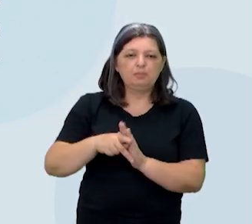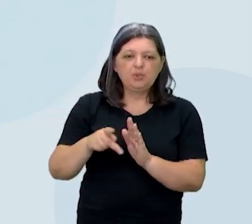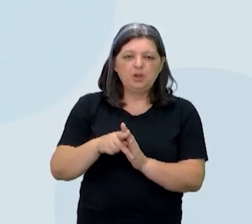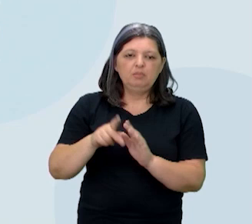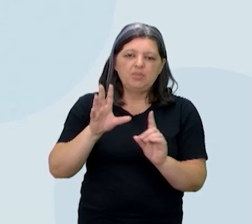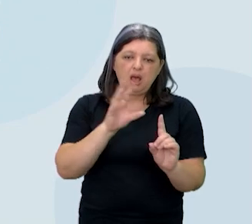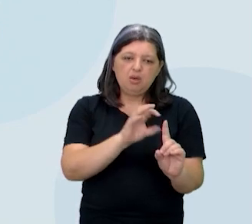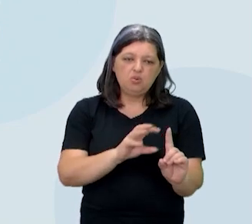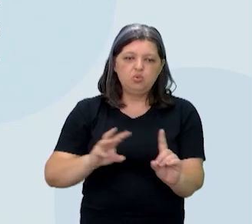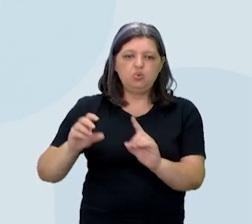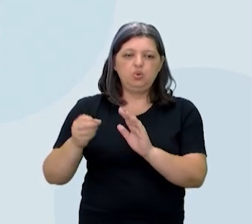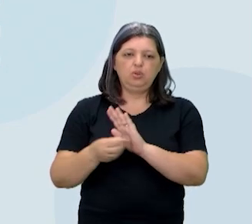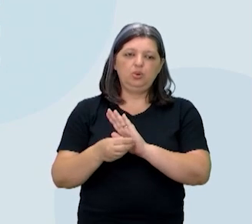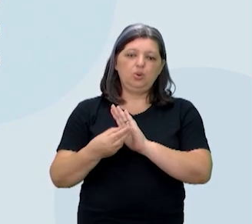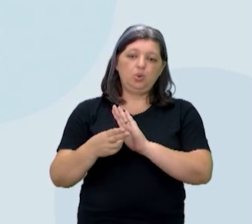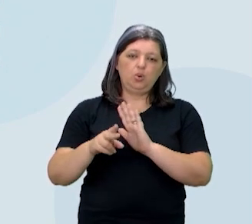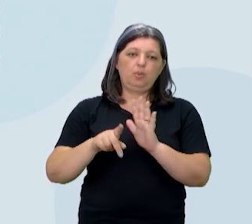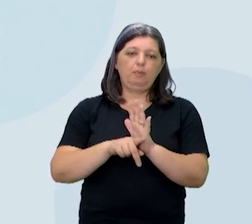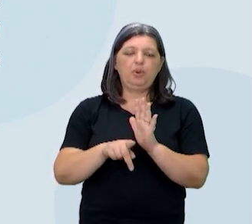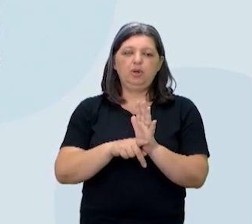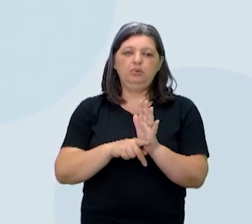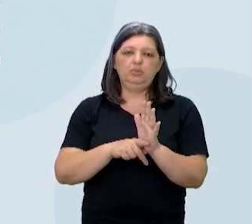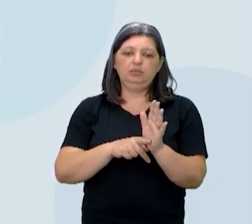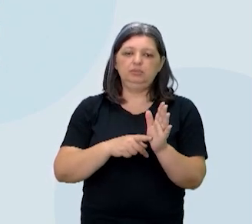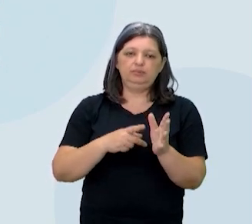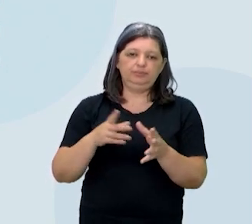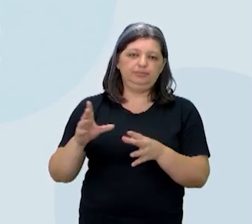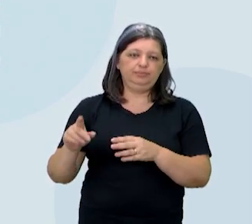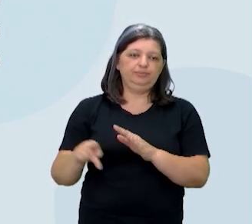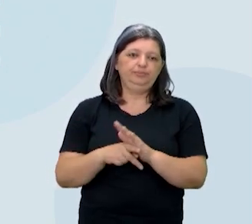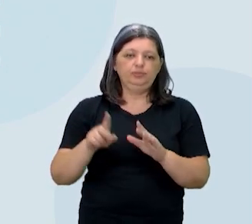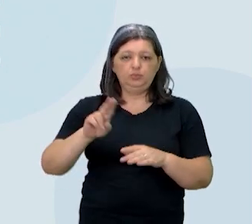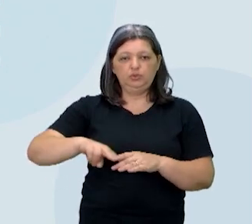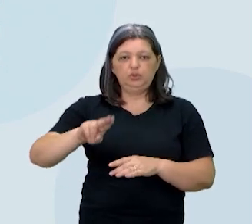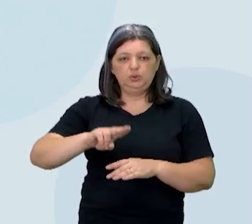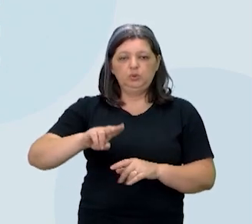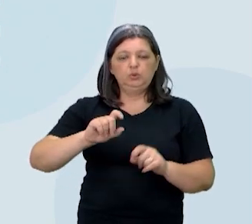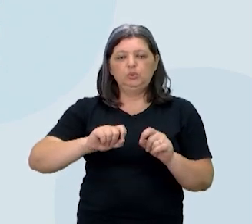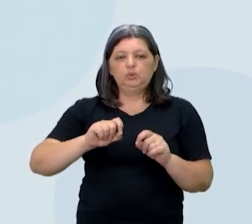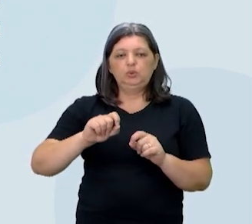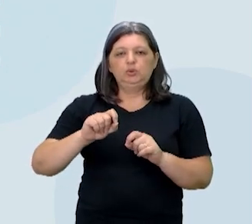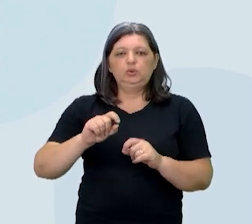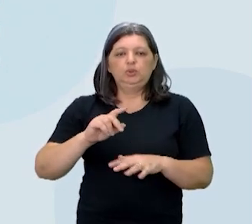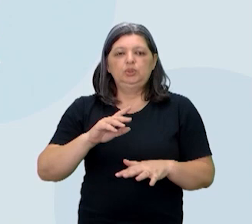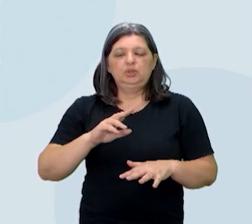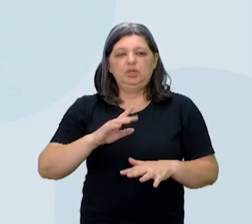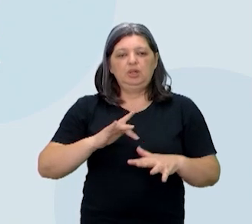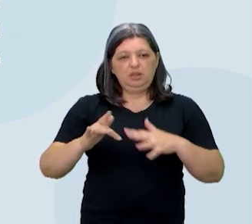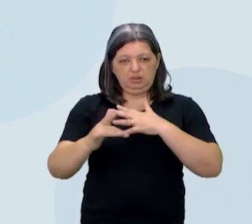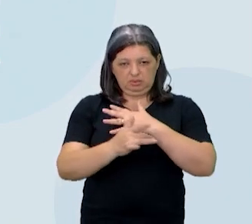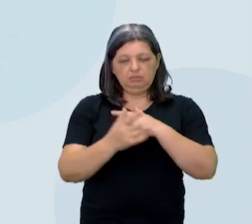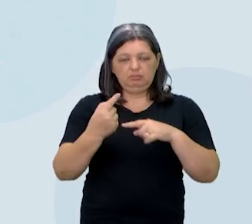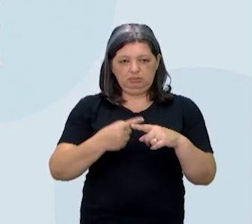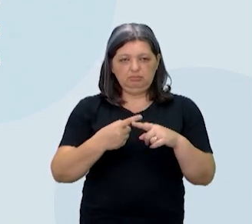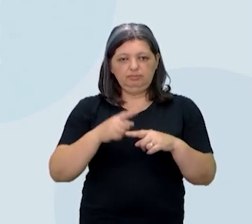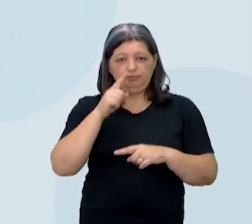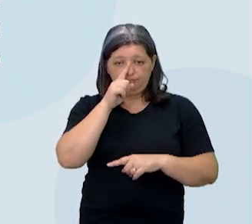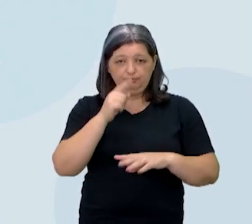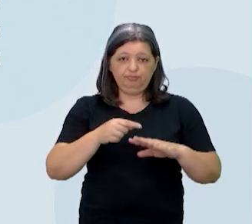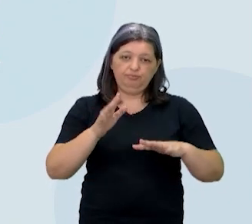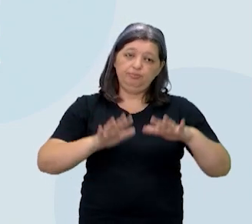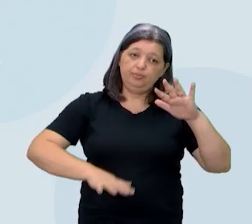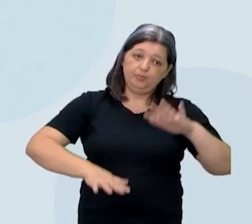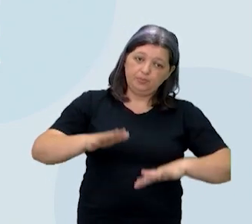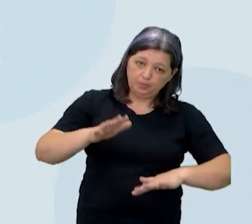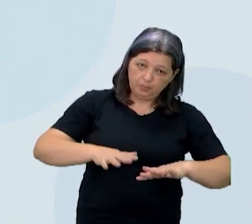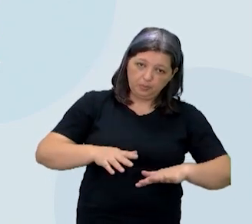online ou cyberbullying. O levantamento ainda aponta que 12% dos usuários considerados